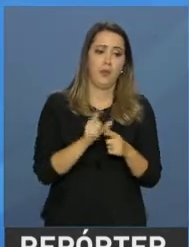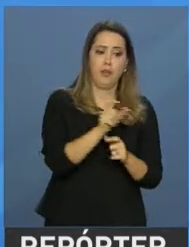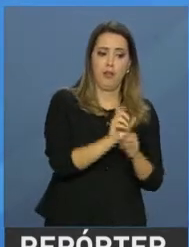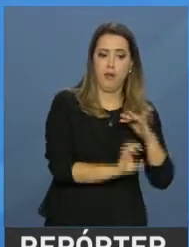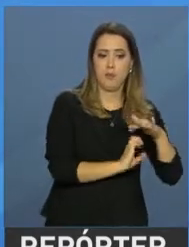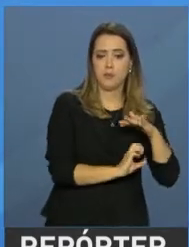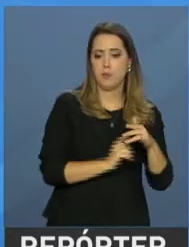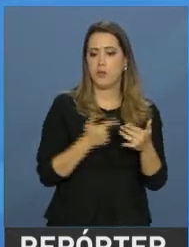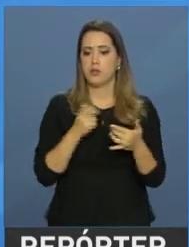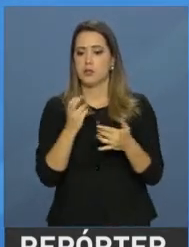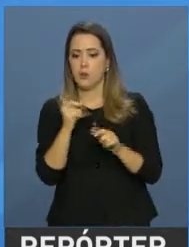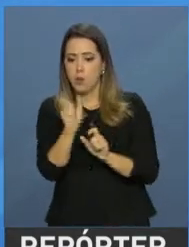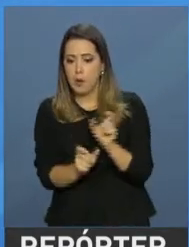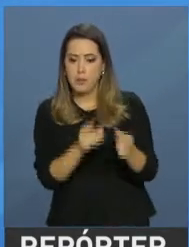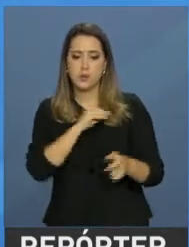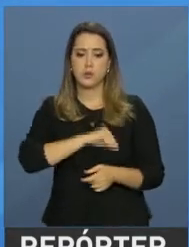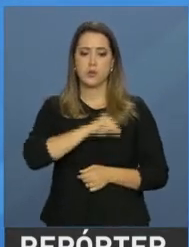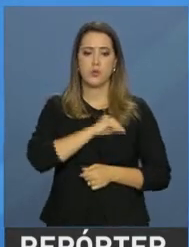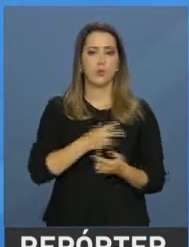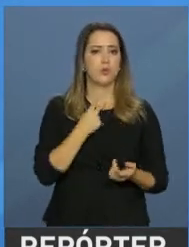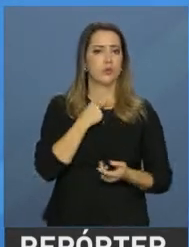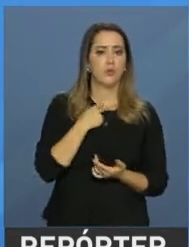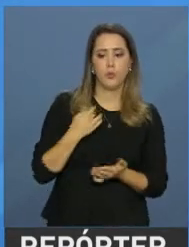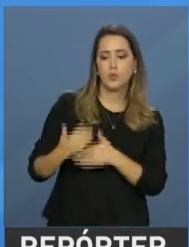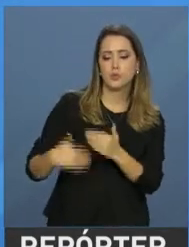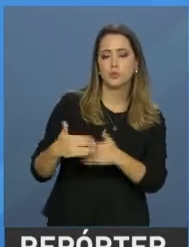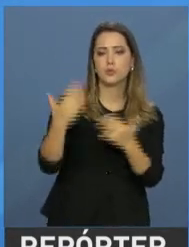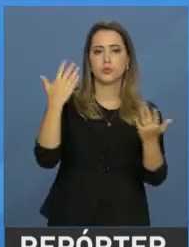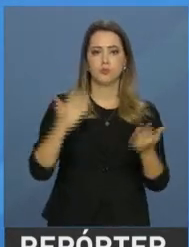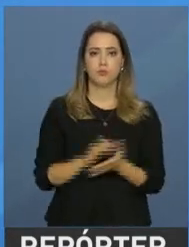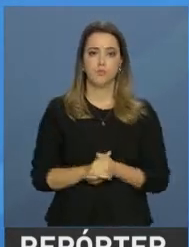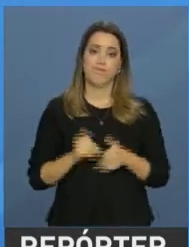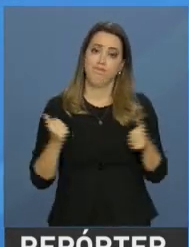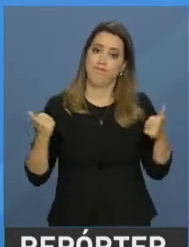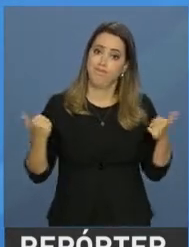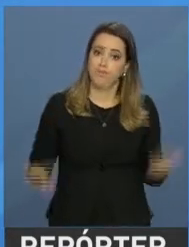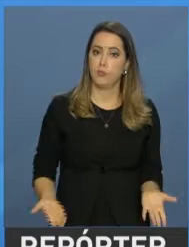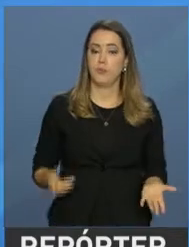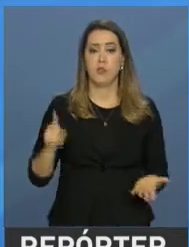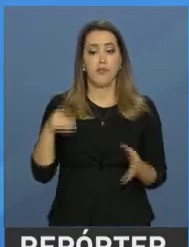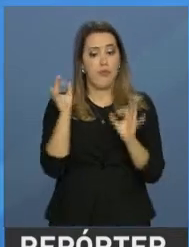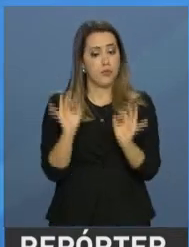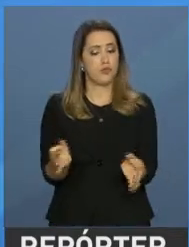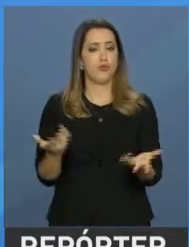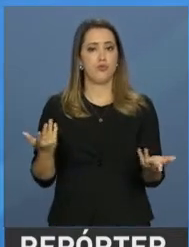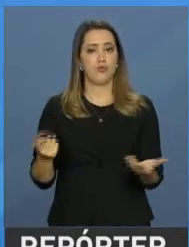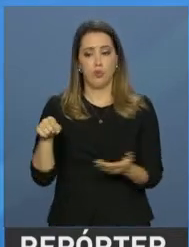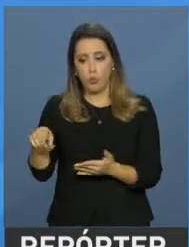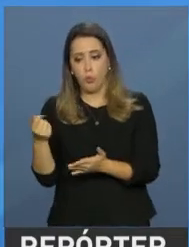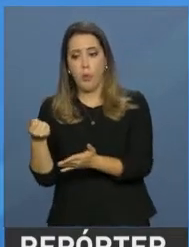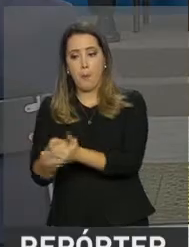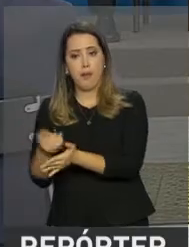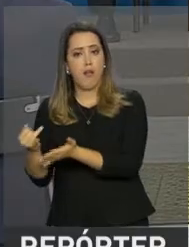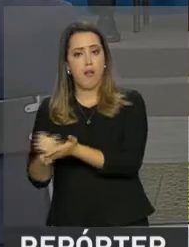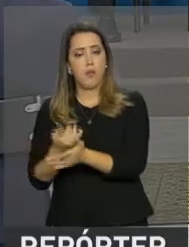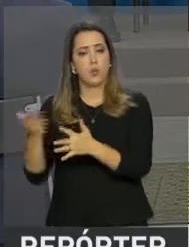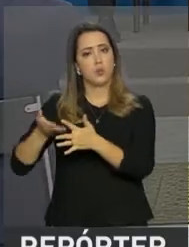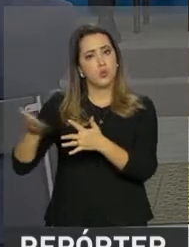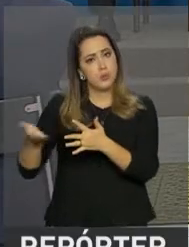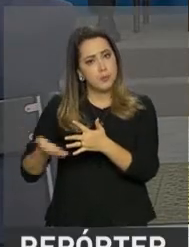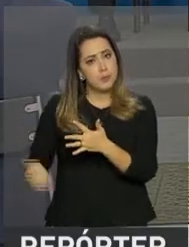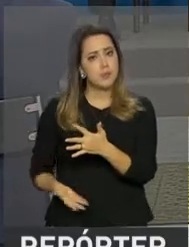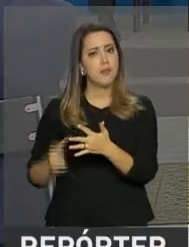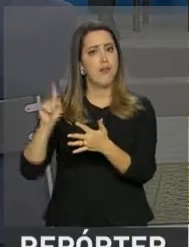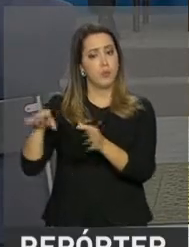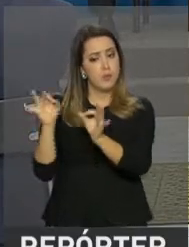o trabalhador o impediria de continuar e esse é um ato de justiça do governo um ato de justiça